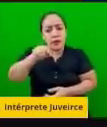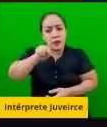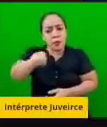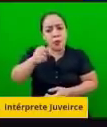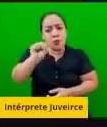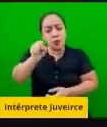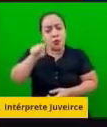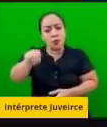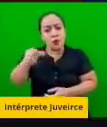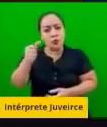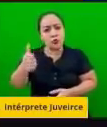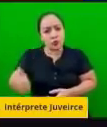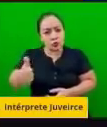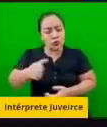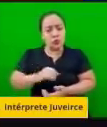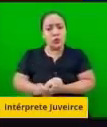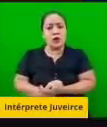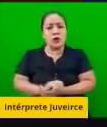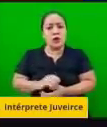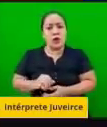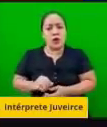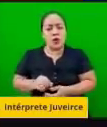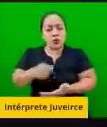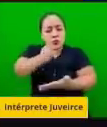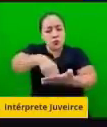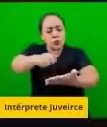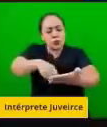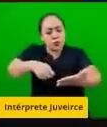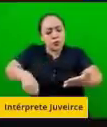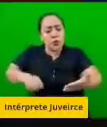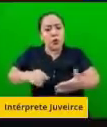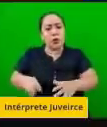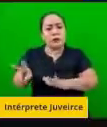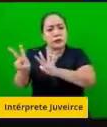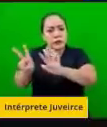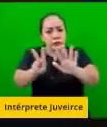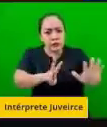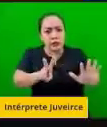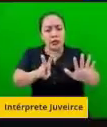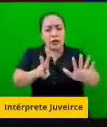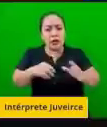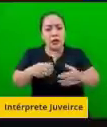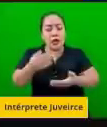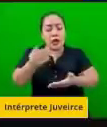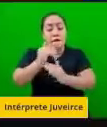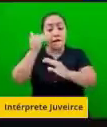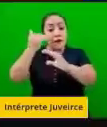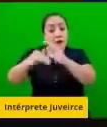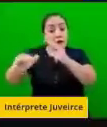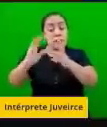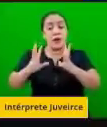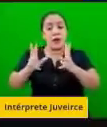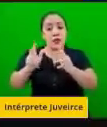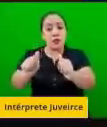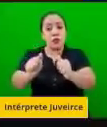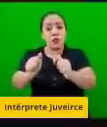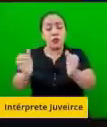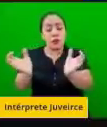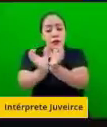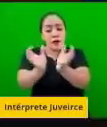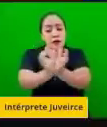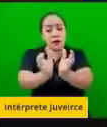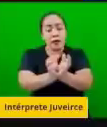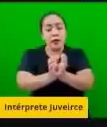que os registros semanais deverão ser enviados por e-mail para a equipe técnico-pedagógica, tendo em vista que